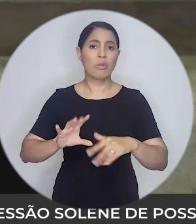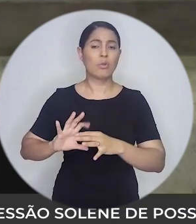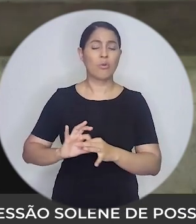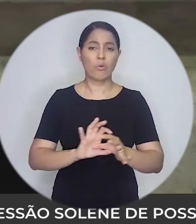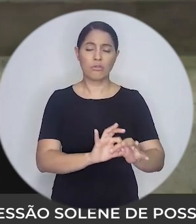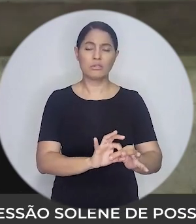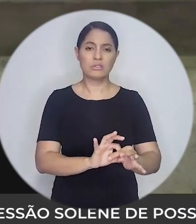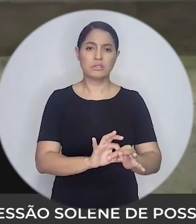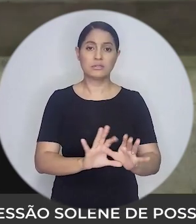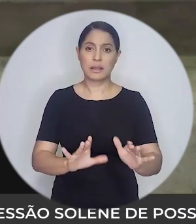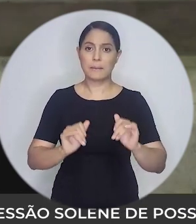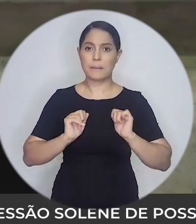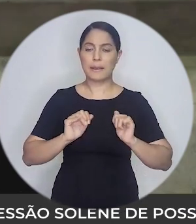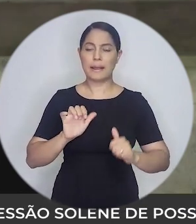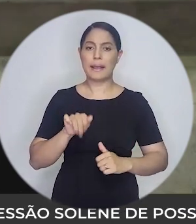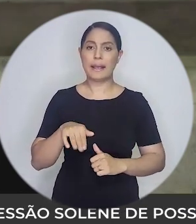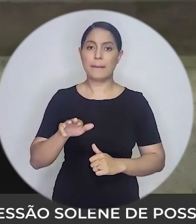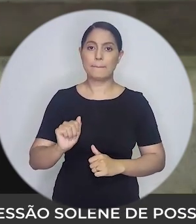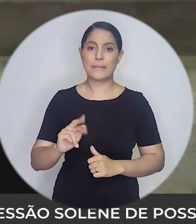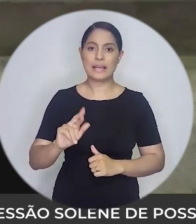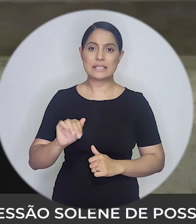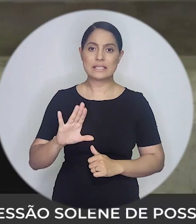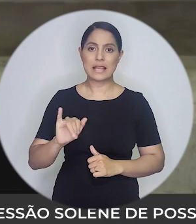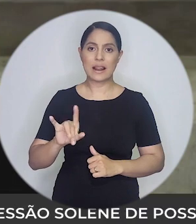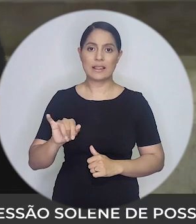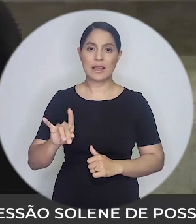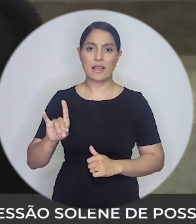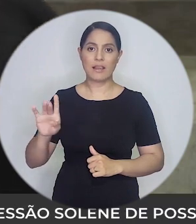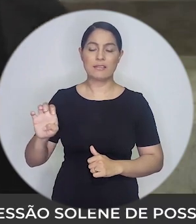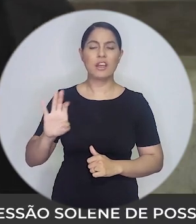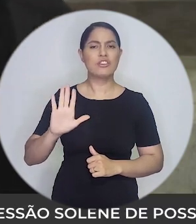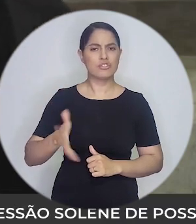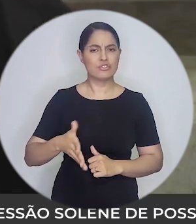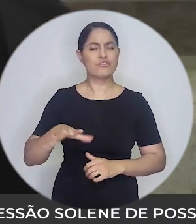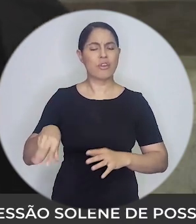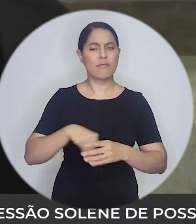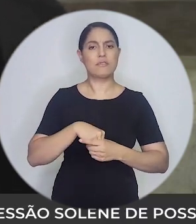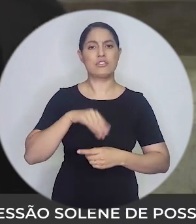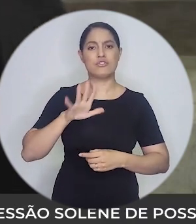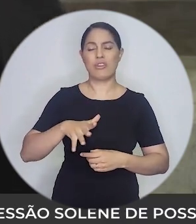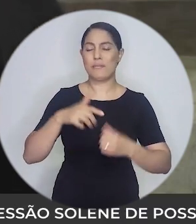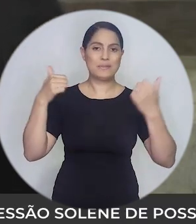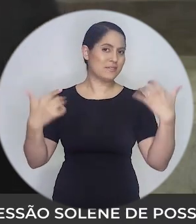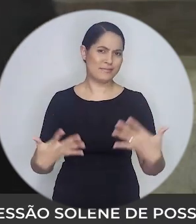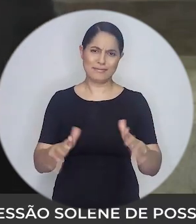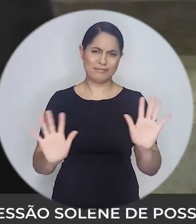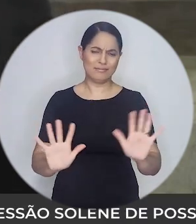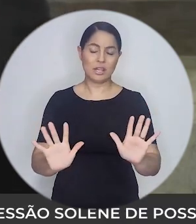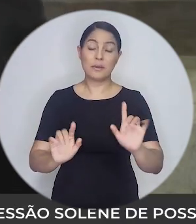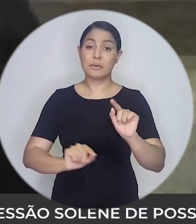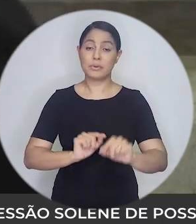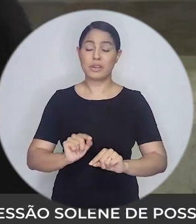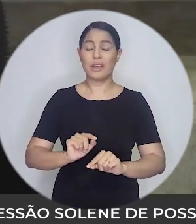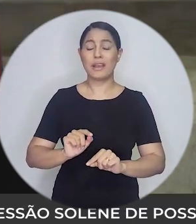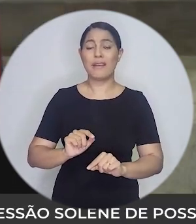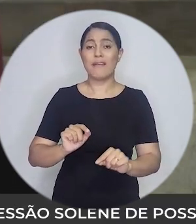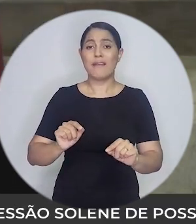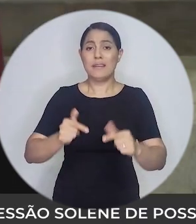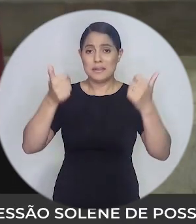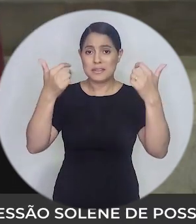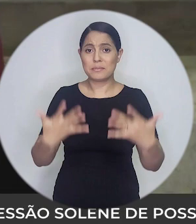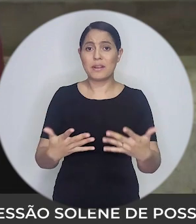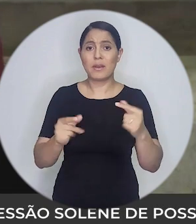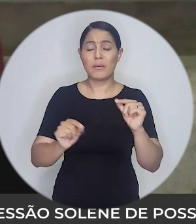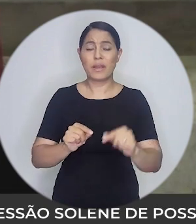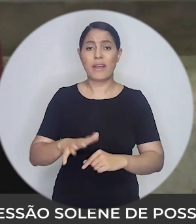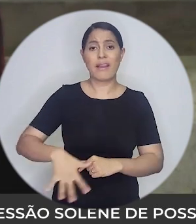julgar, a imparcialidade não precisa ser lembrada, ela já é entronizada e é a regra, é o óbvio, não precisa ser dito por parecer fora